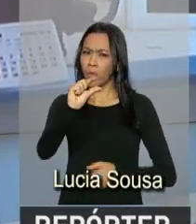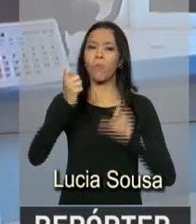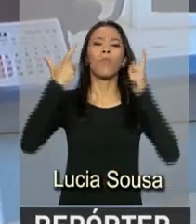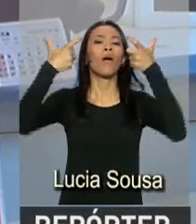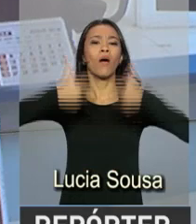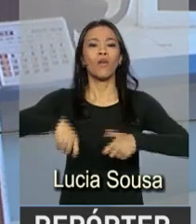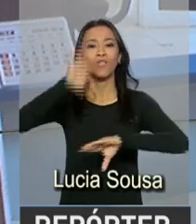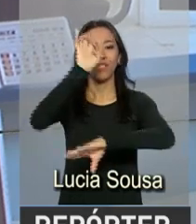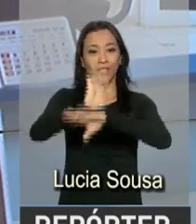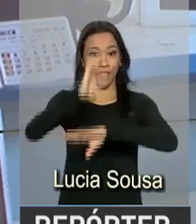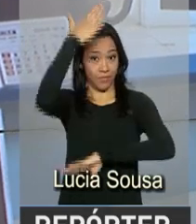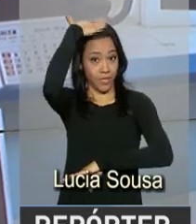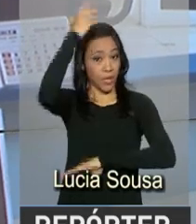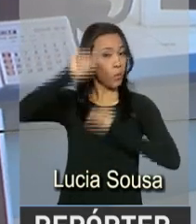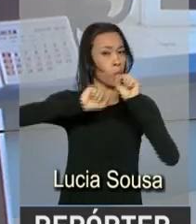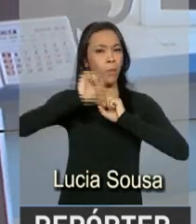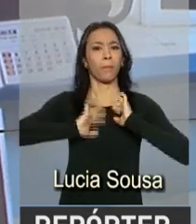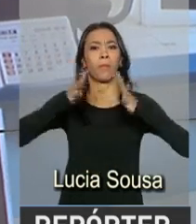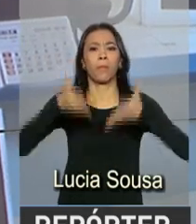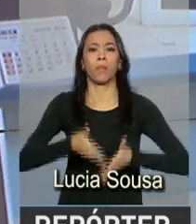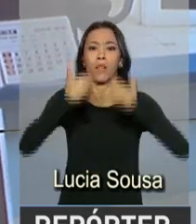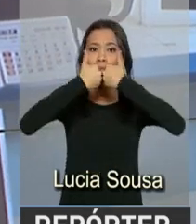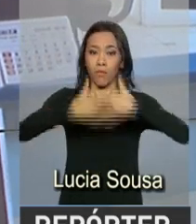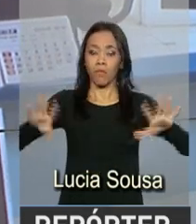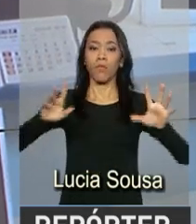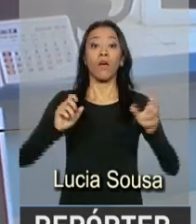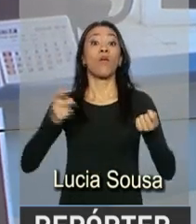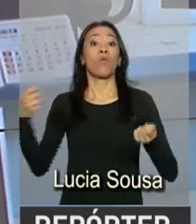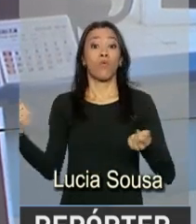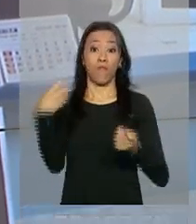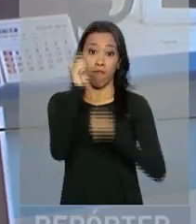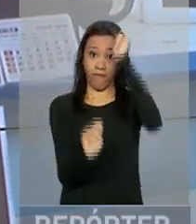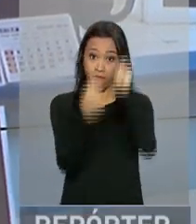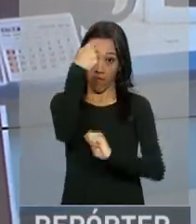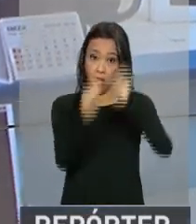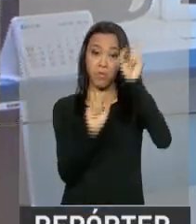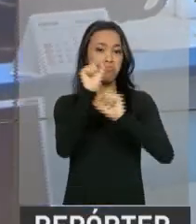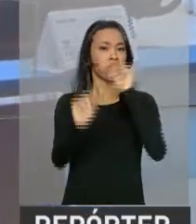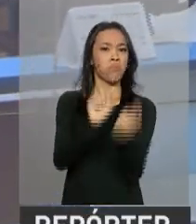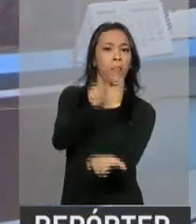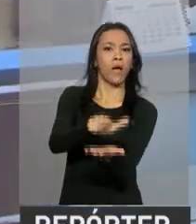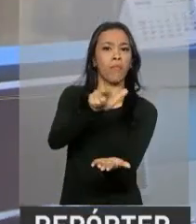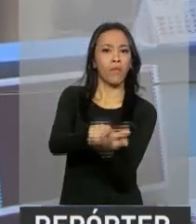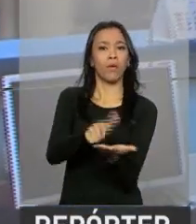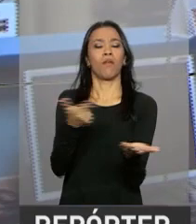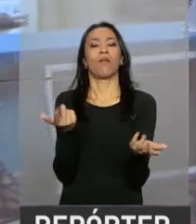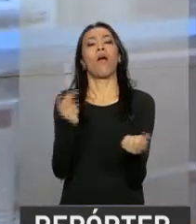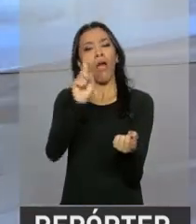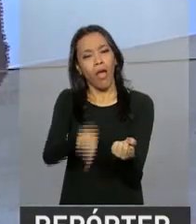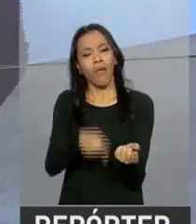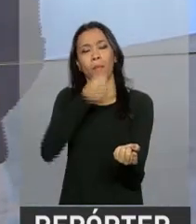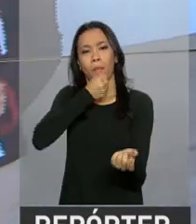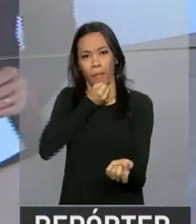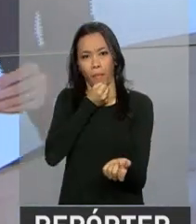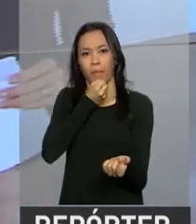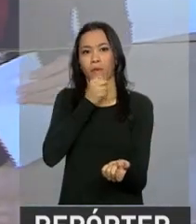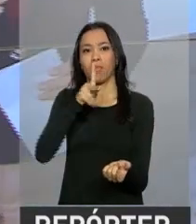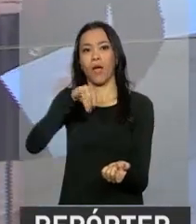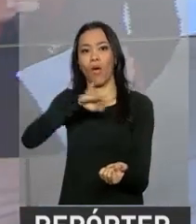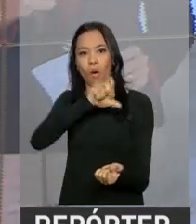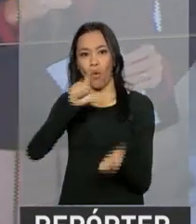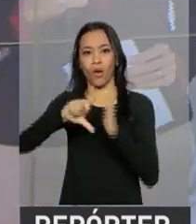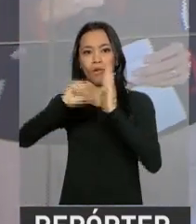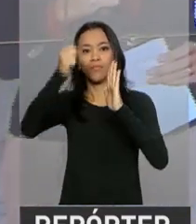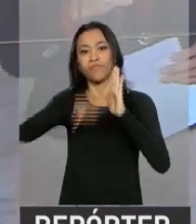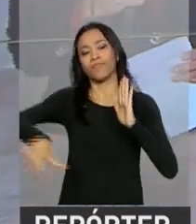para o Paraná onde participa da inauguração de uma fábrica de papel e celulose Paula deor tem as informações ao vivo do Palácio do